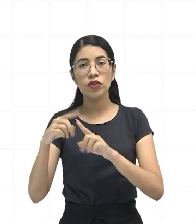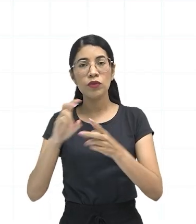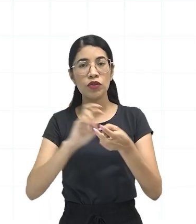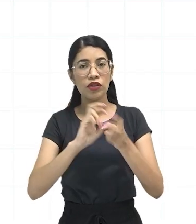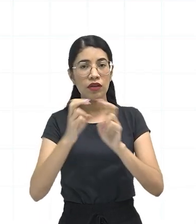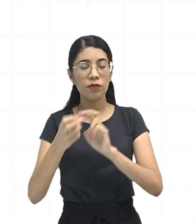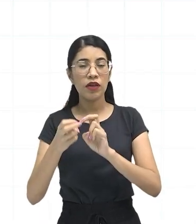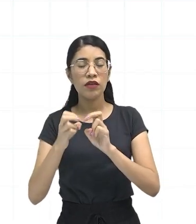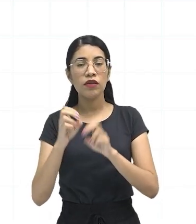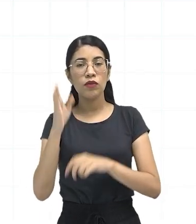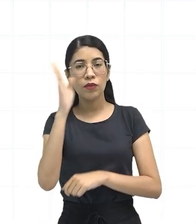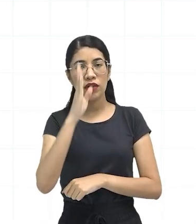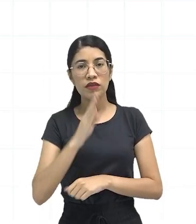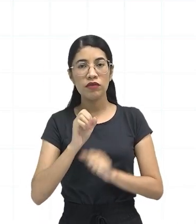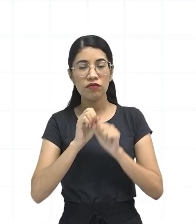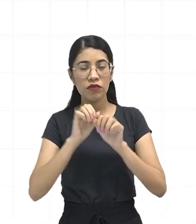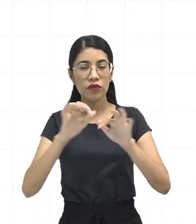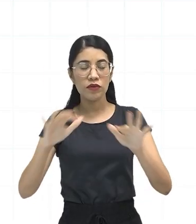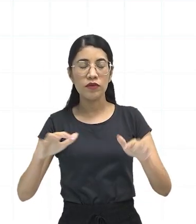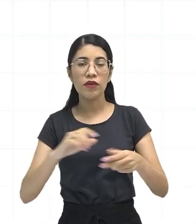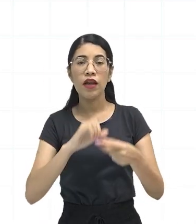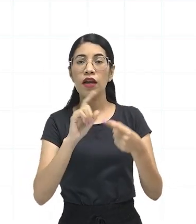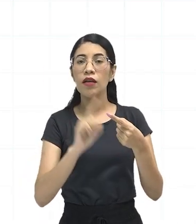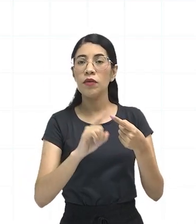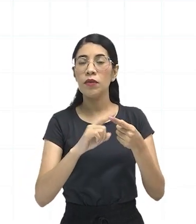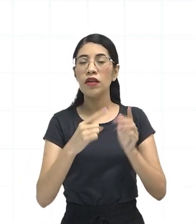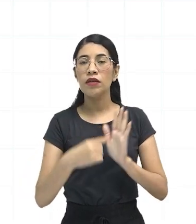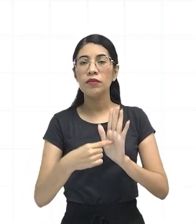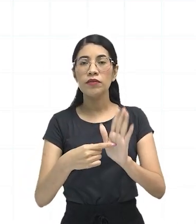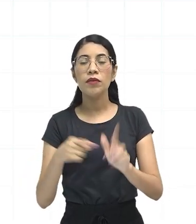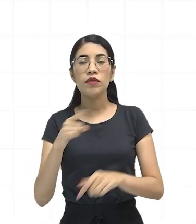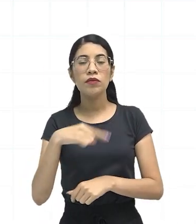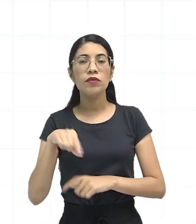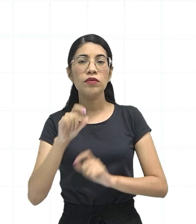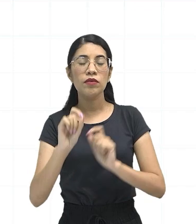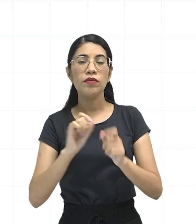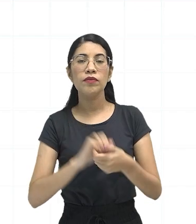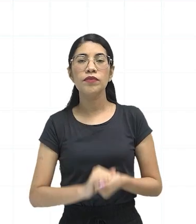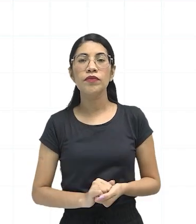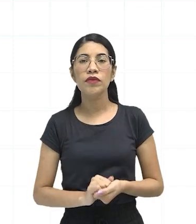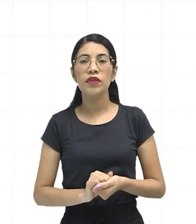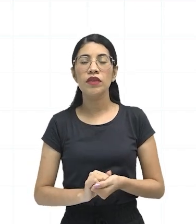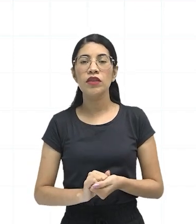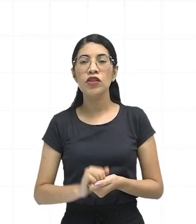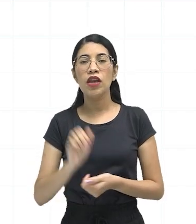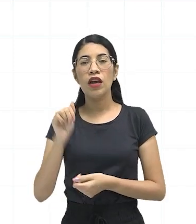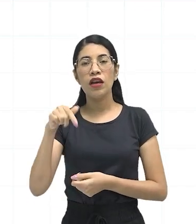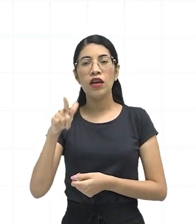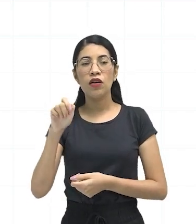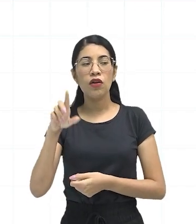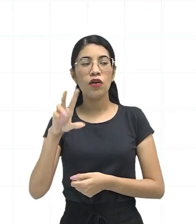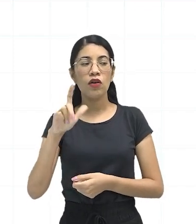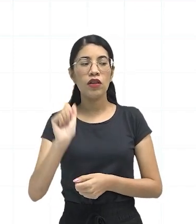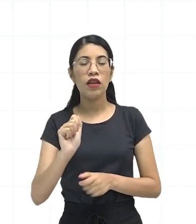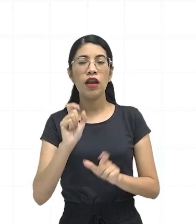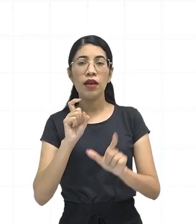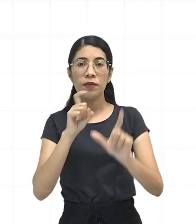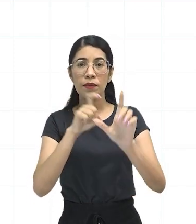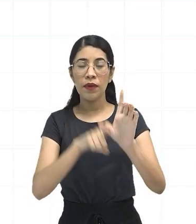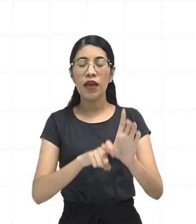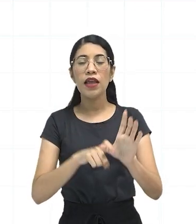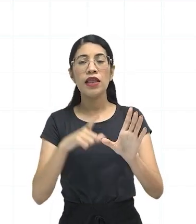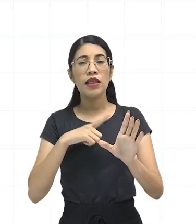por todo o país. A primeira capoeira que eu quero apresentar para vocês é a capoeira de Angola. Essa capoeira, ela